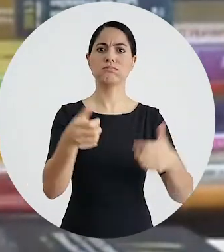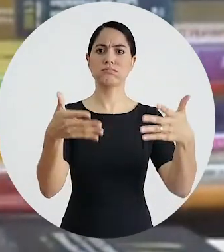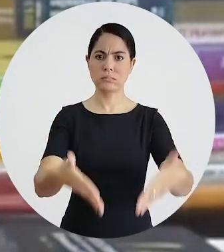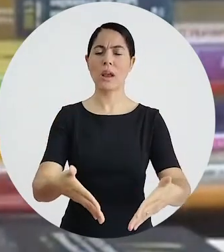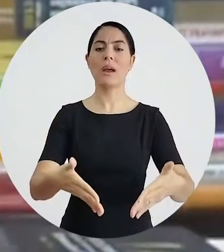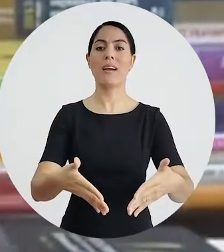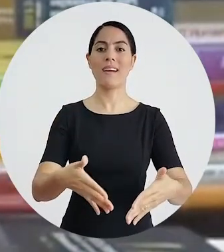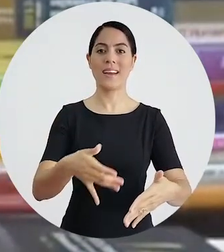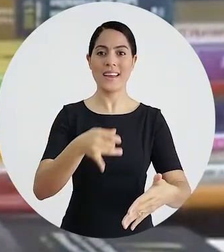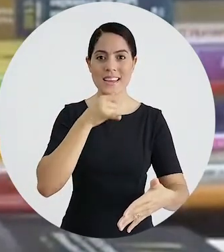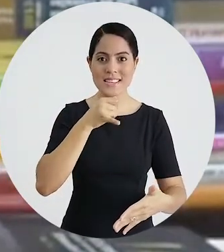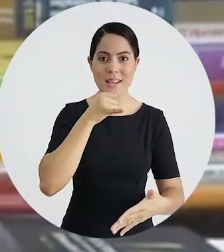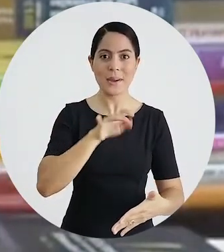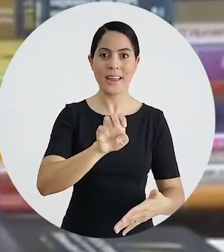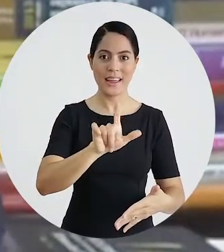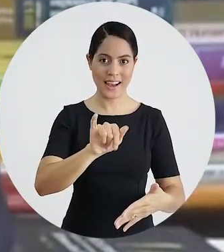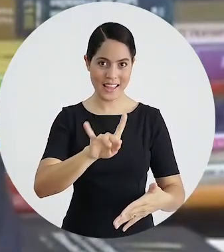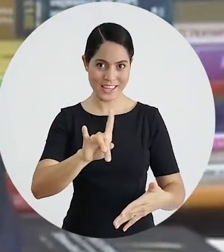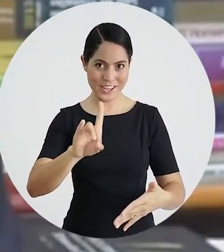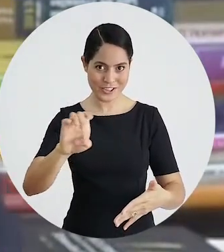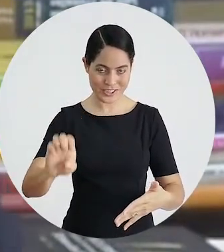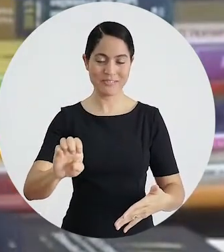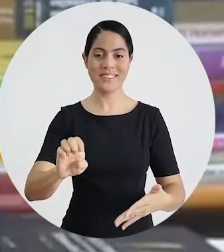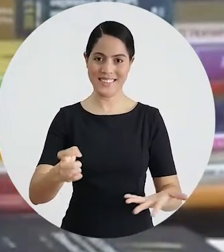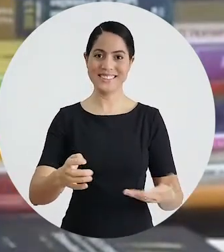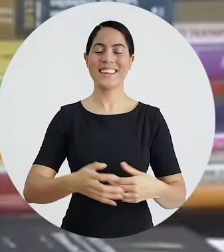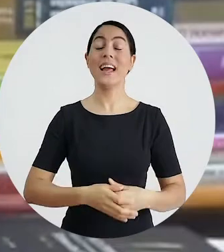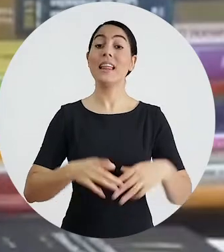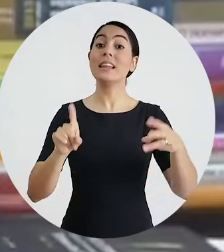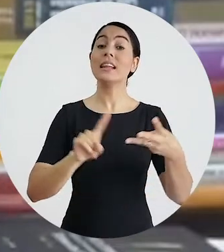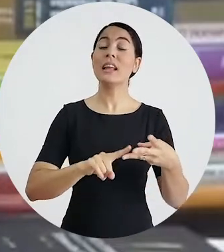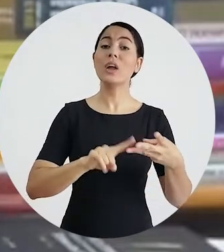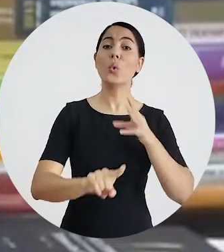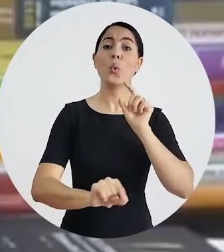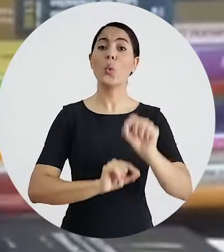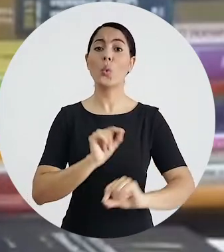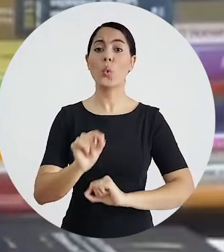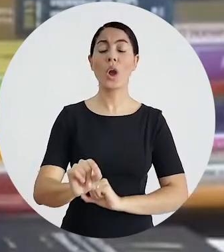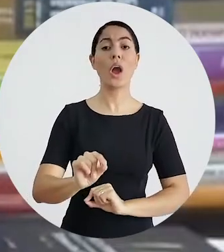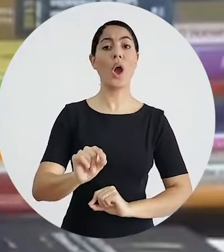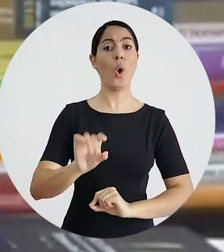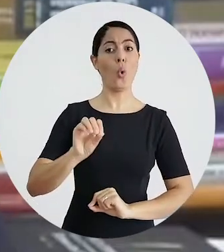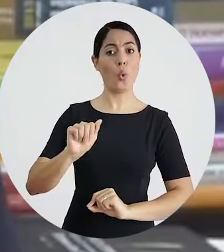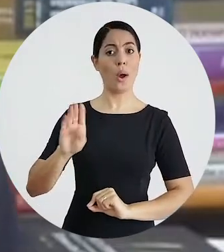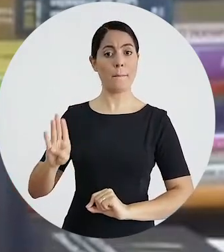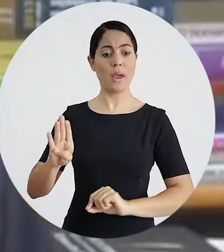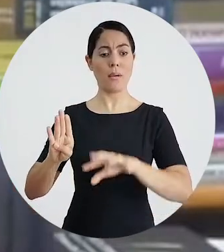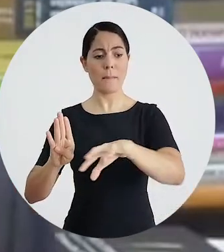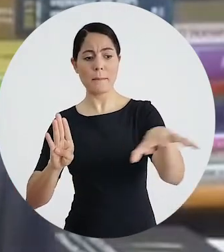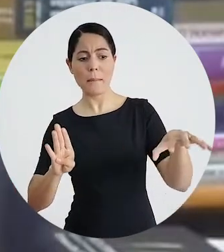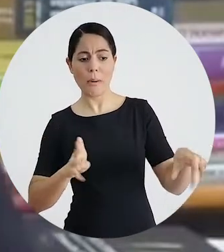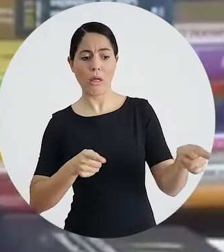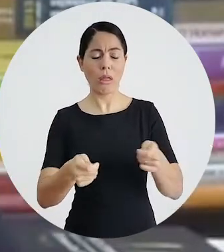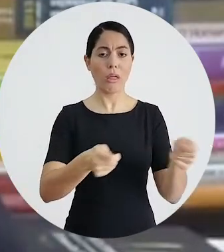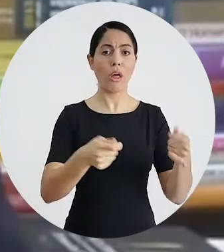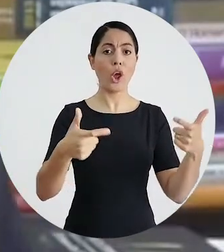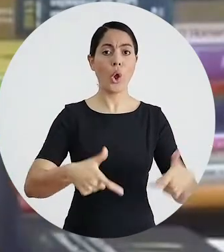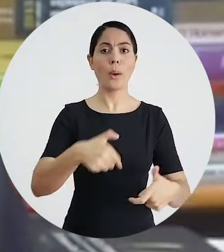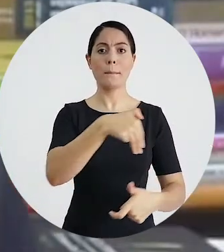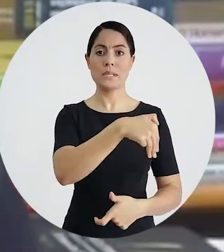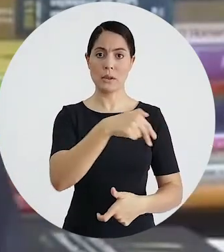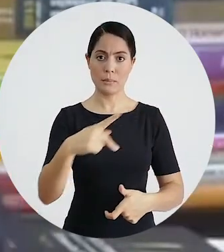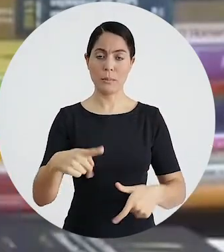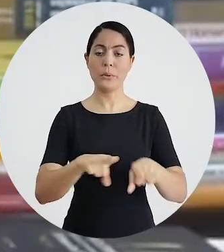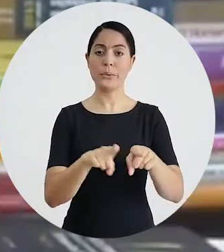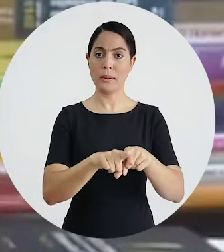nossa eminente ministra Adelaide é produto disto. Na verdade, a ordem participa dos órgãos de controle do